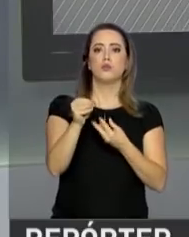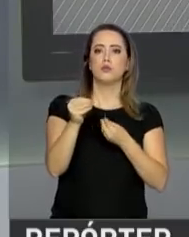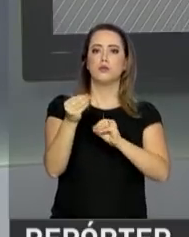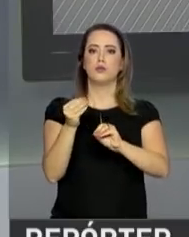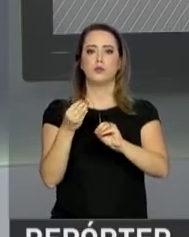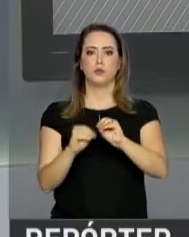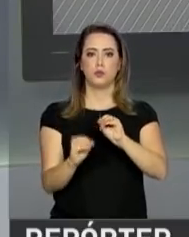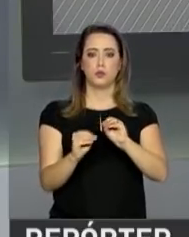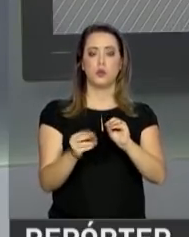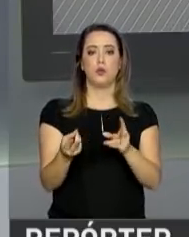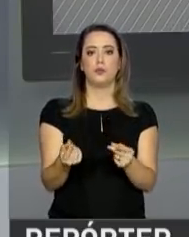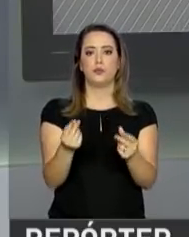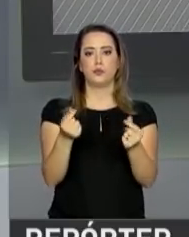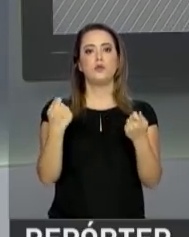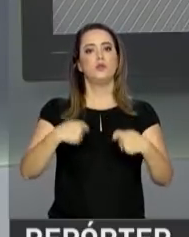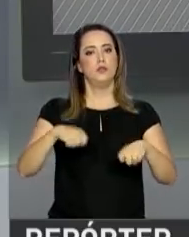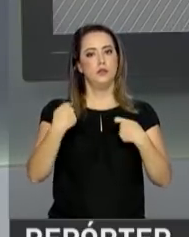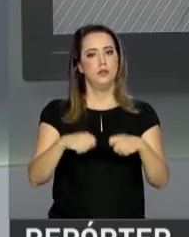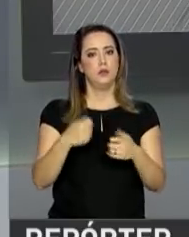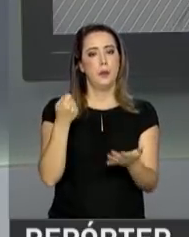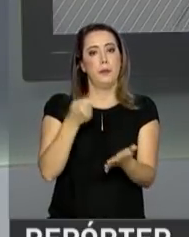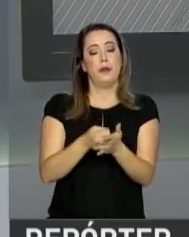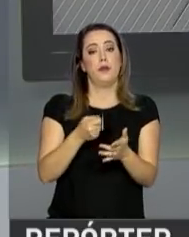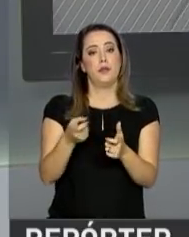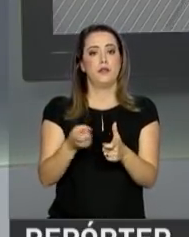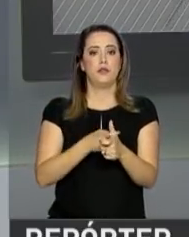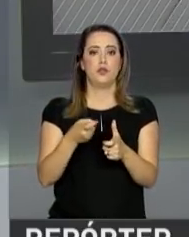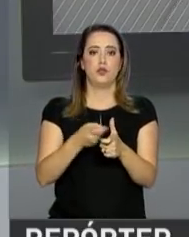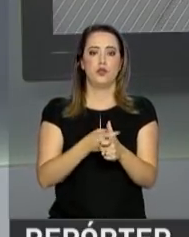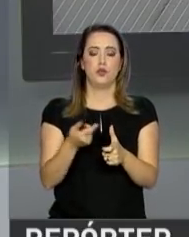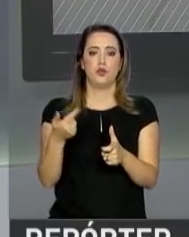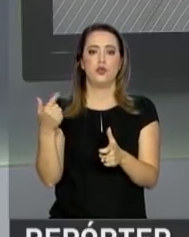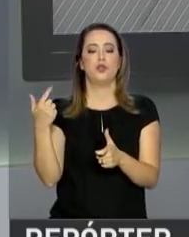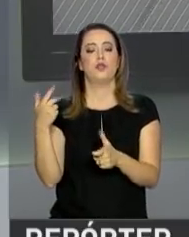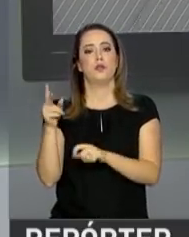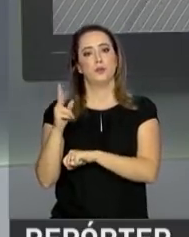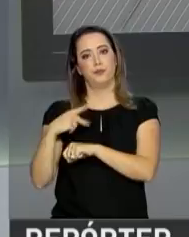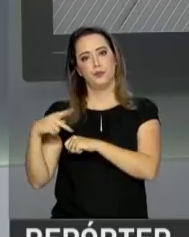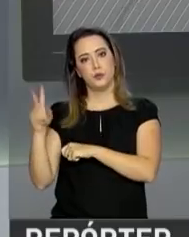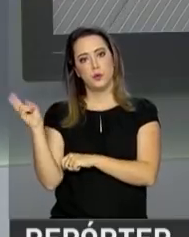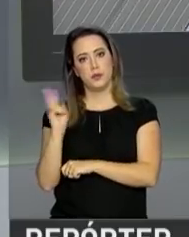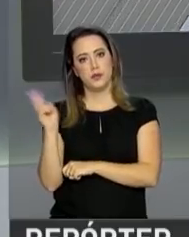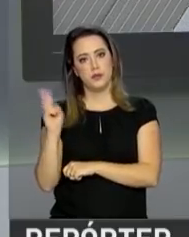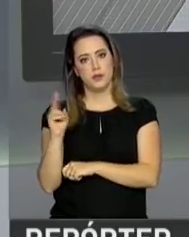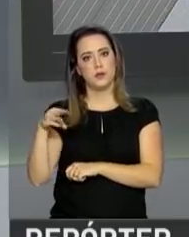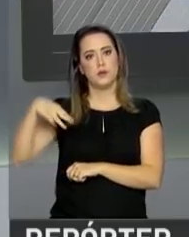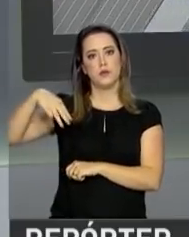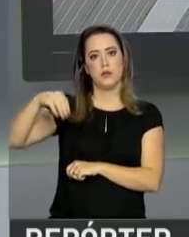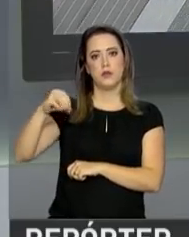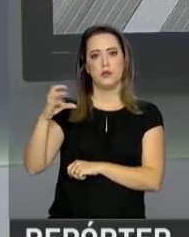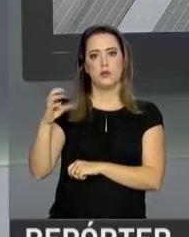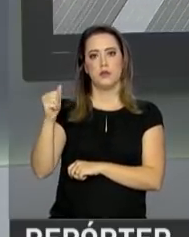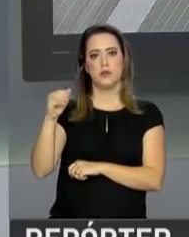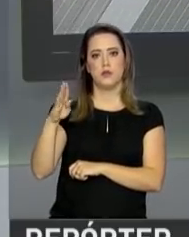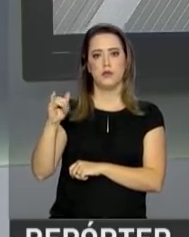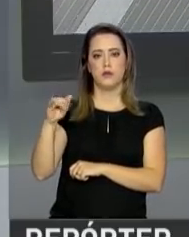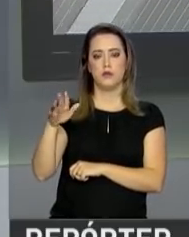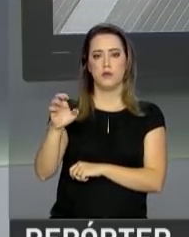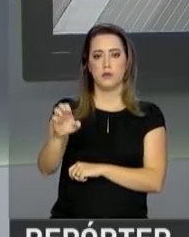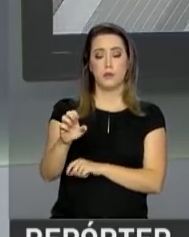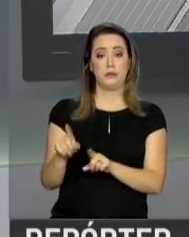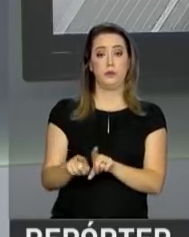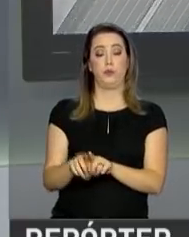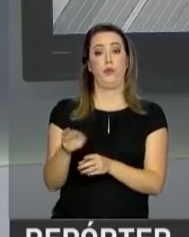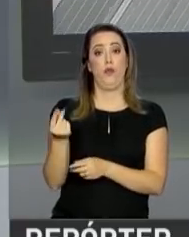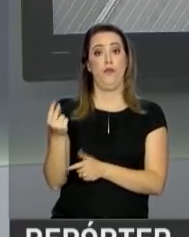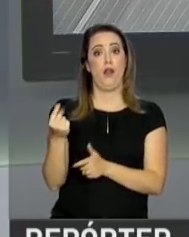necessários para o pagamento das dívidas não pagas pelos governos da venezuela e de moçambique dívida de cerca de um bilhão